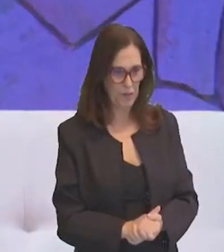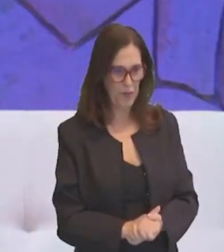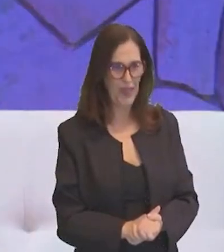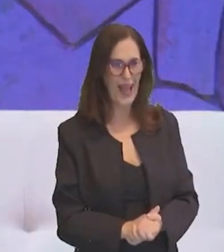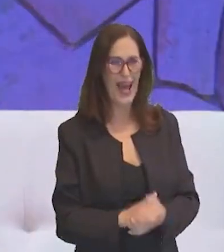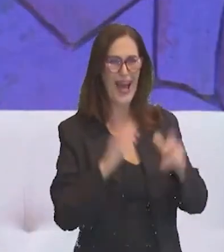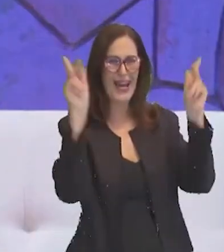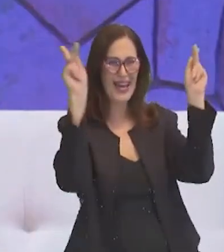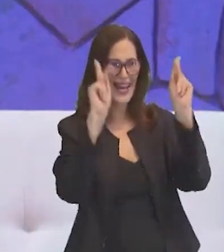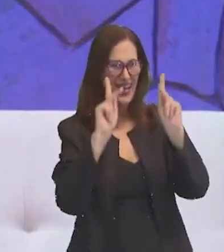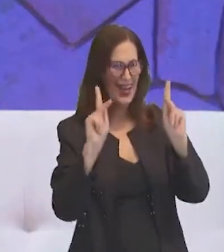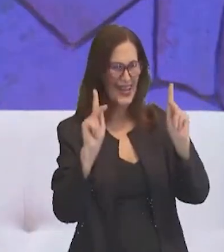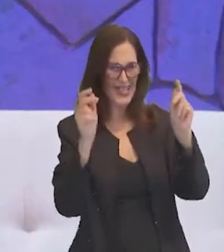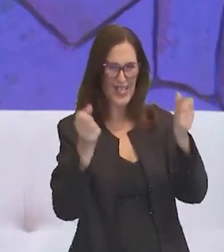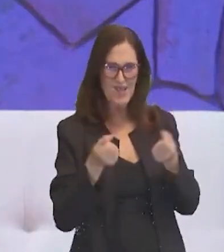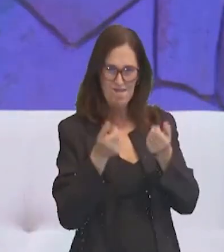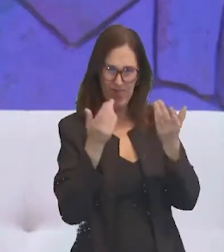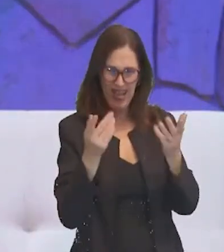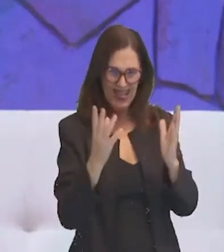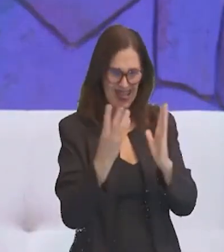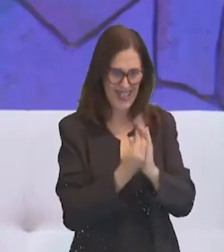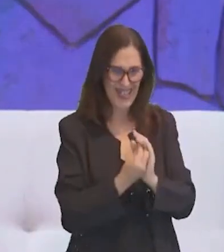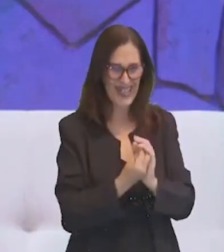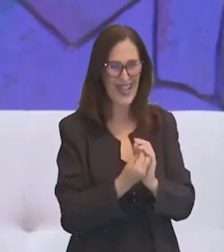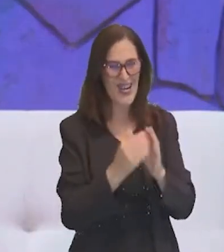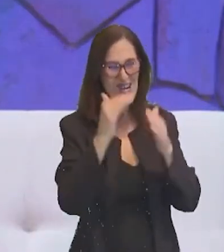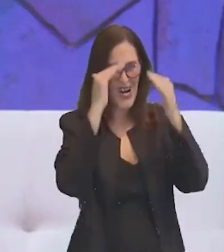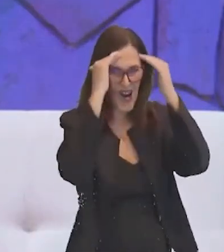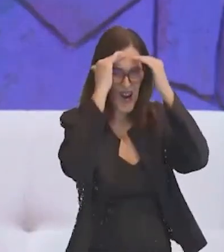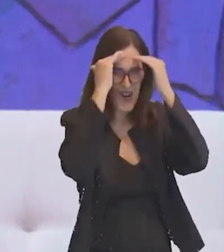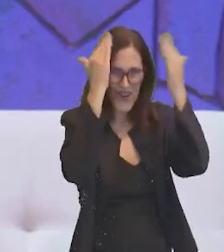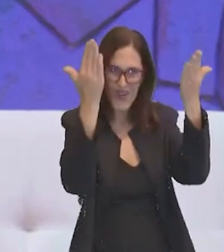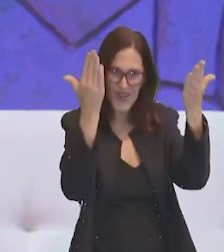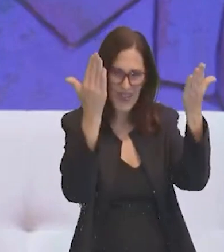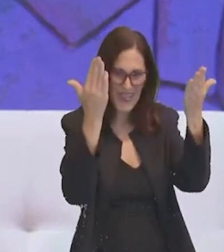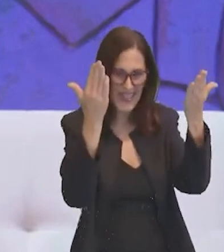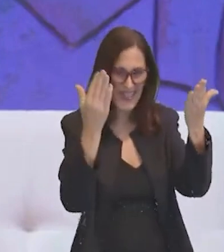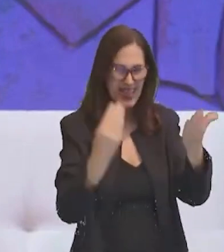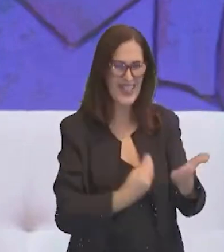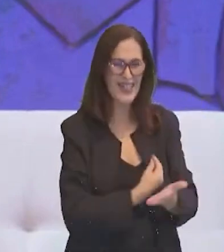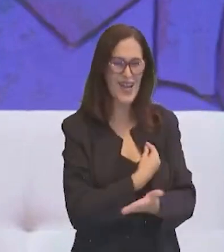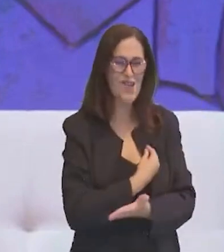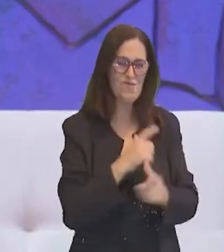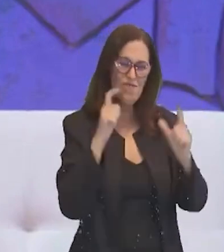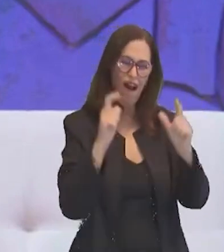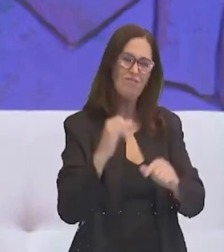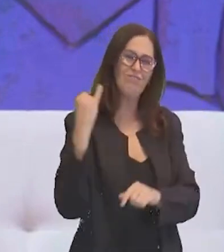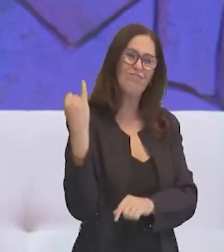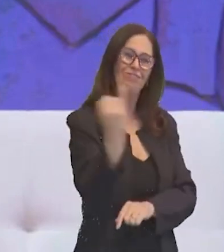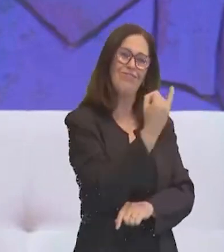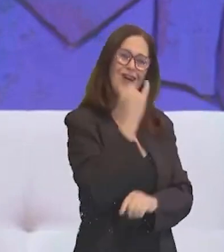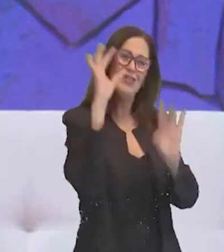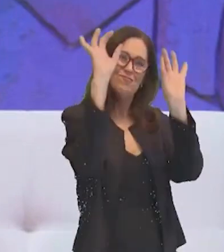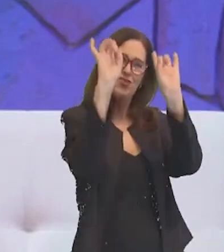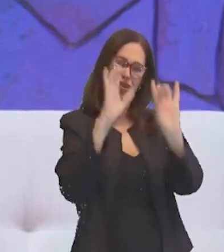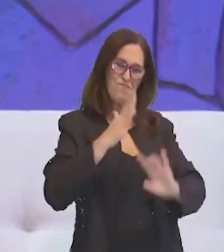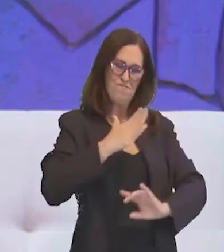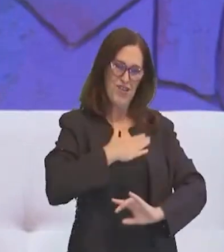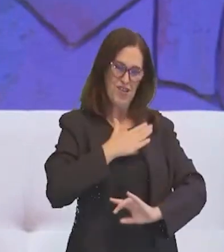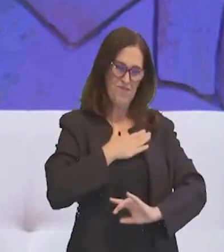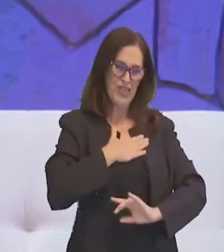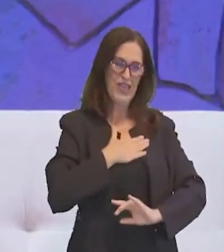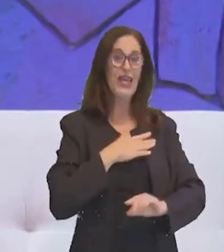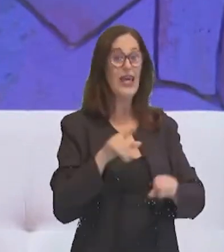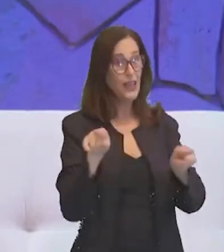Graça e paz, igreja. É uma honra estar em um lugar tão importante e tão especial para mim e para